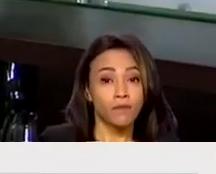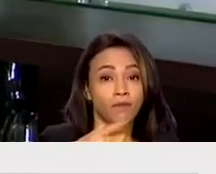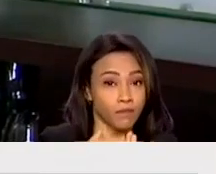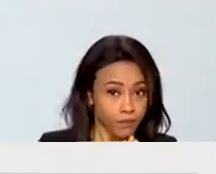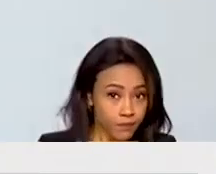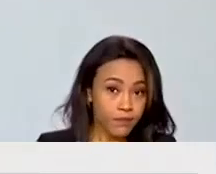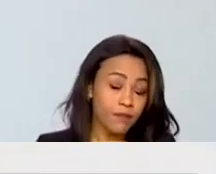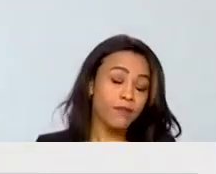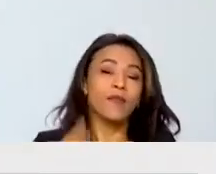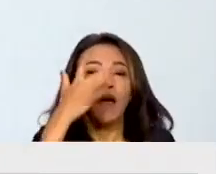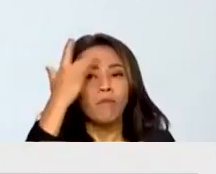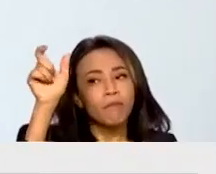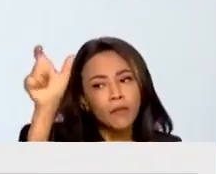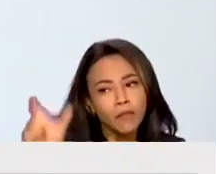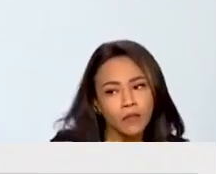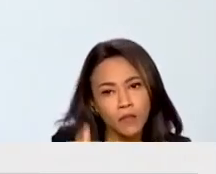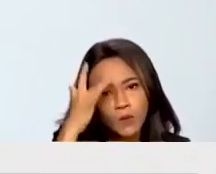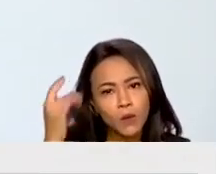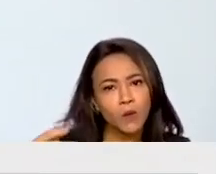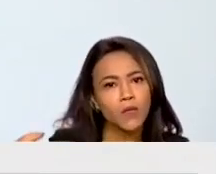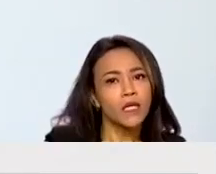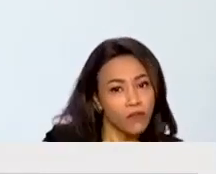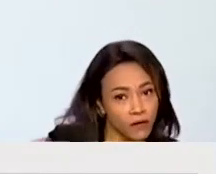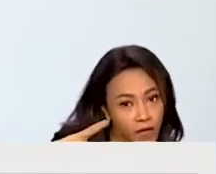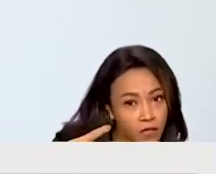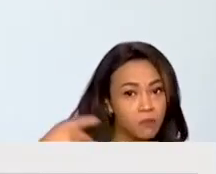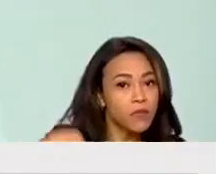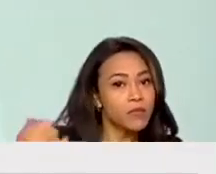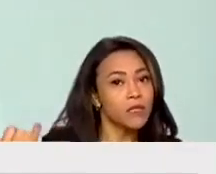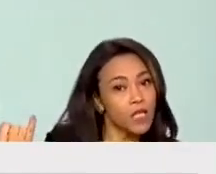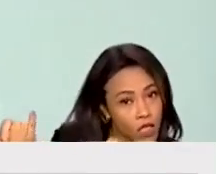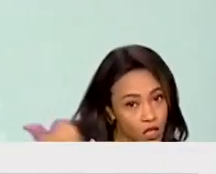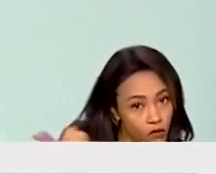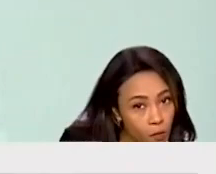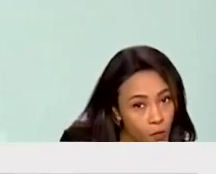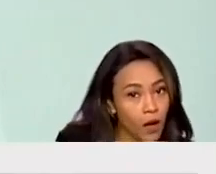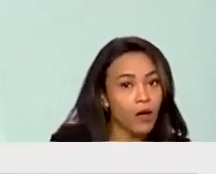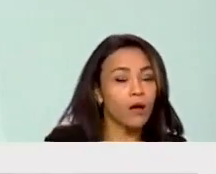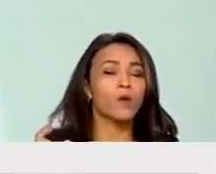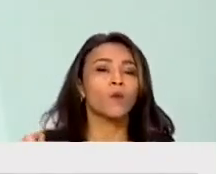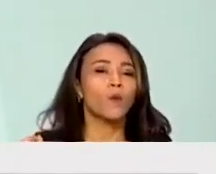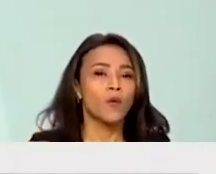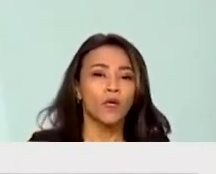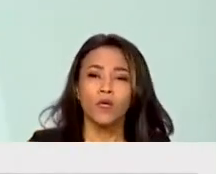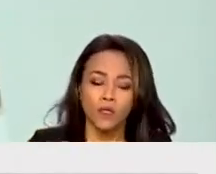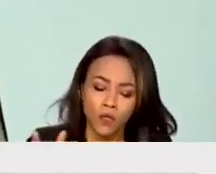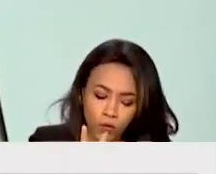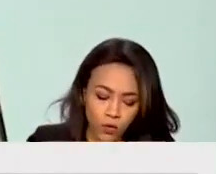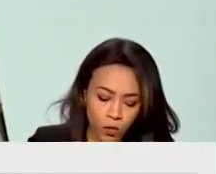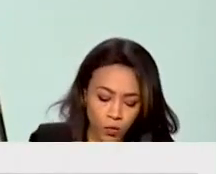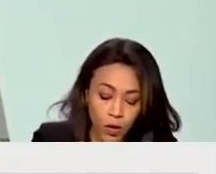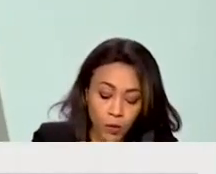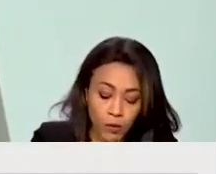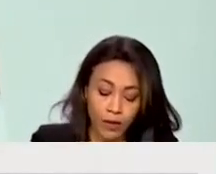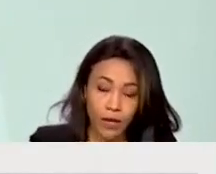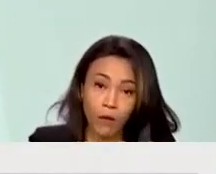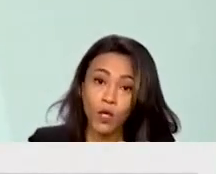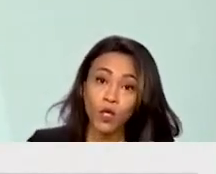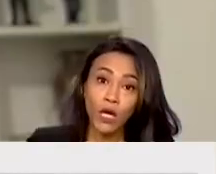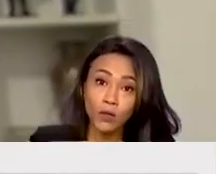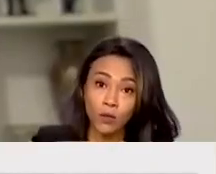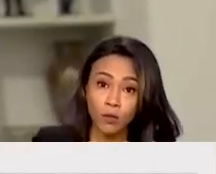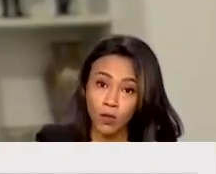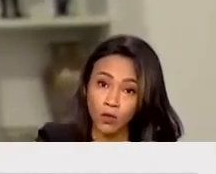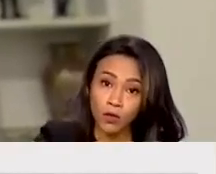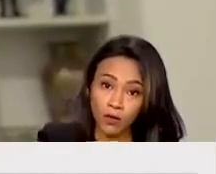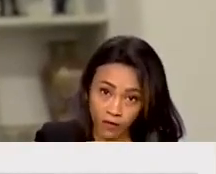atuais que estão sendo praticados pelo mercado né os valores atuais deveria ser de 185 dólares outra alteração